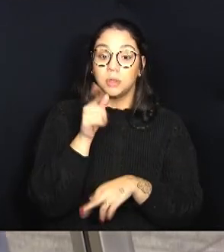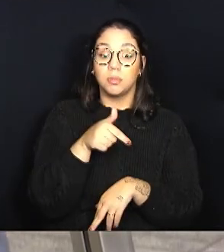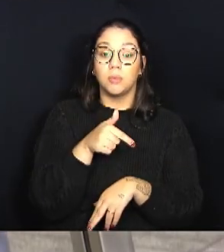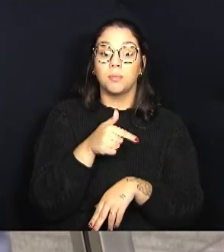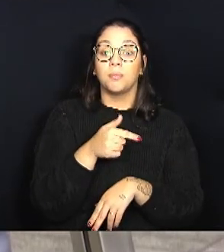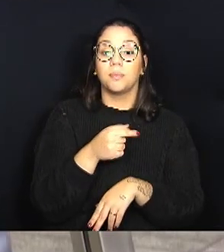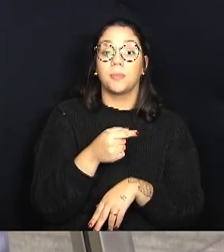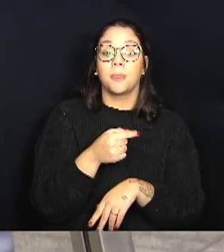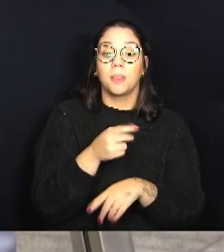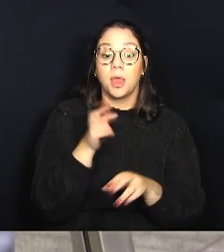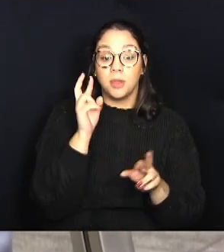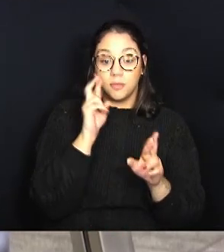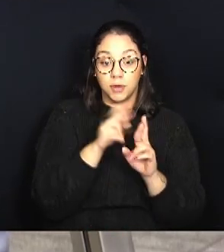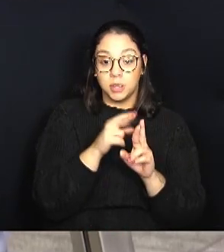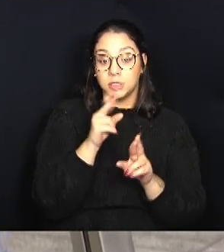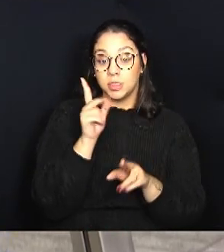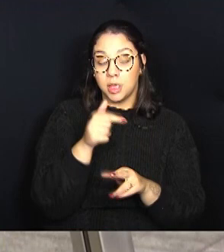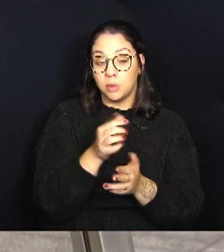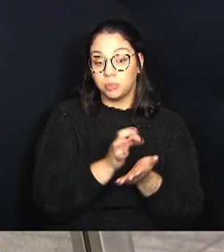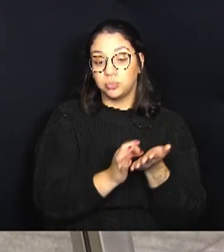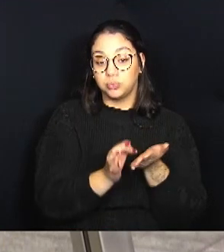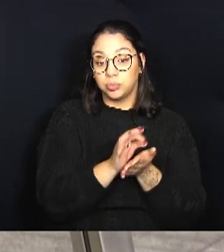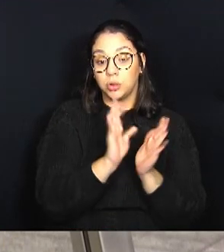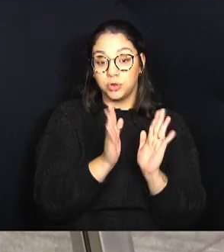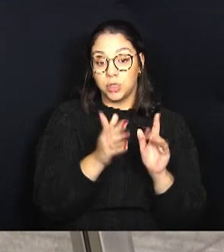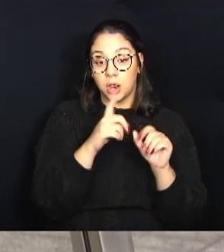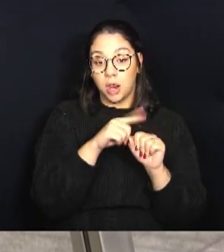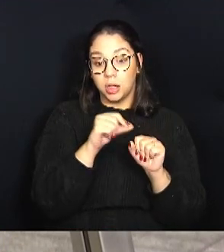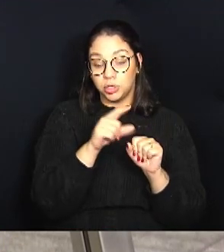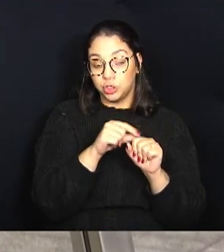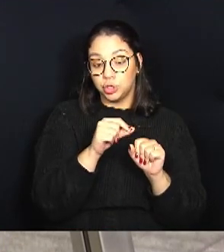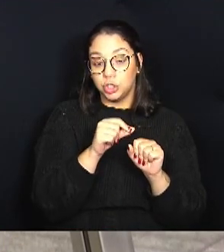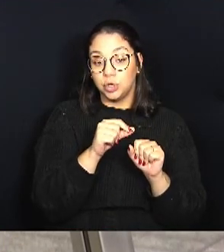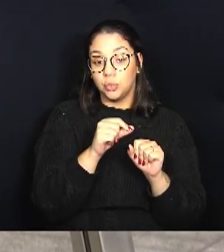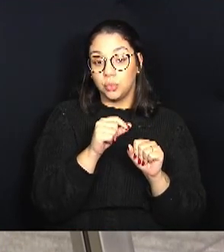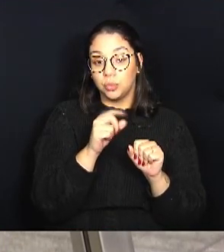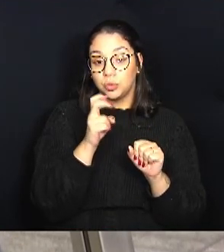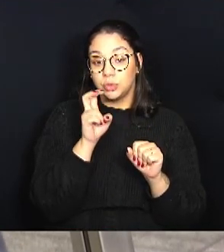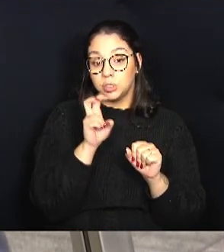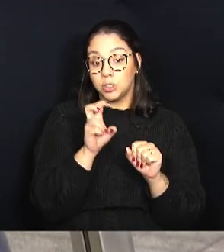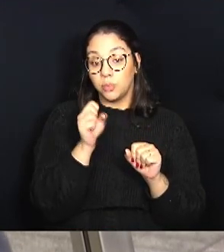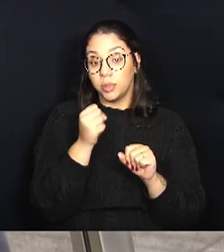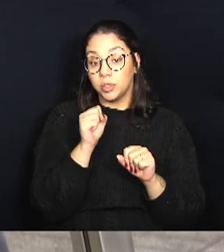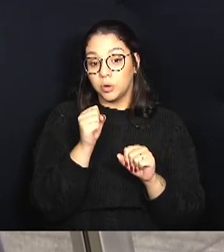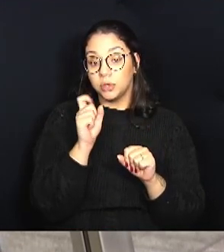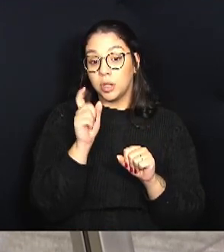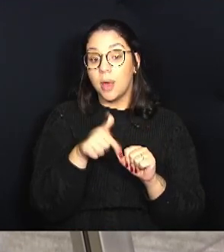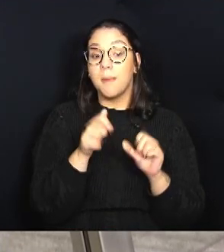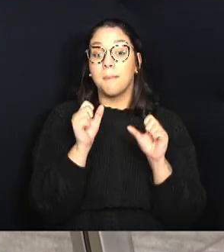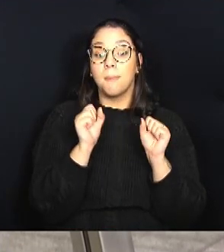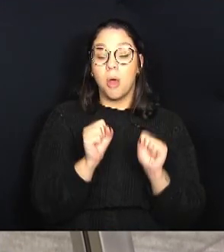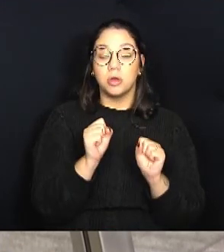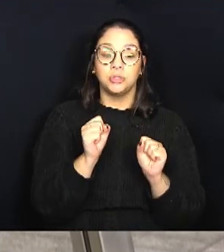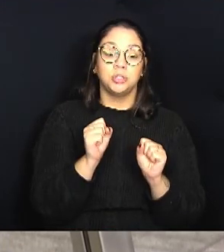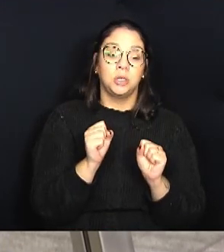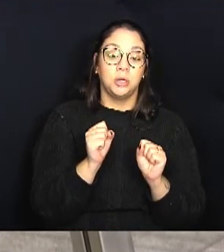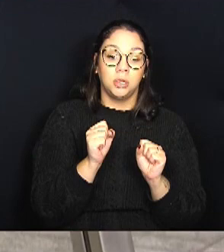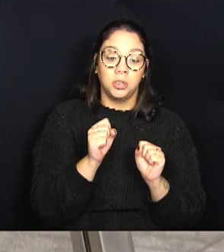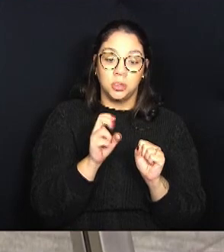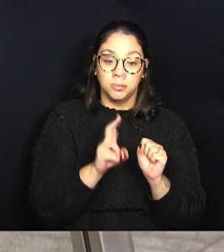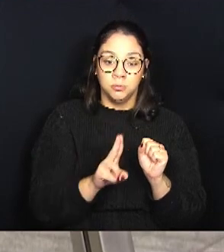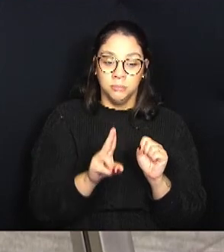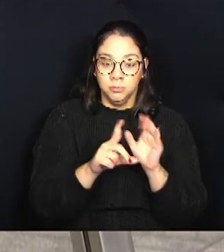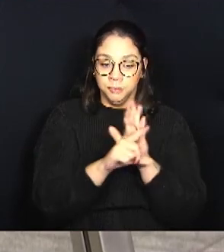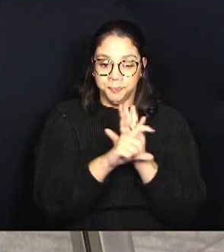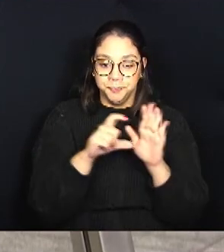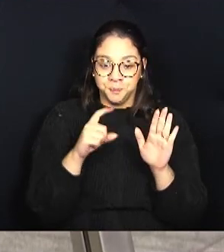do Estado, onde que diz aqui no seu artigo 58, ela poderá ser aplicada no parágrafo